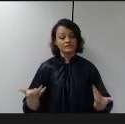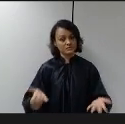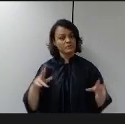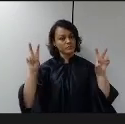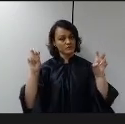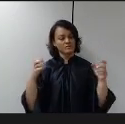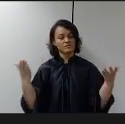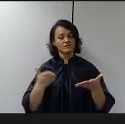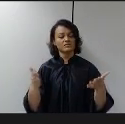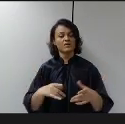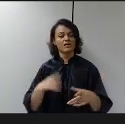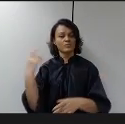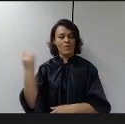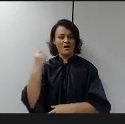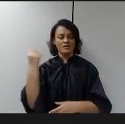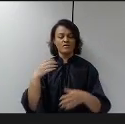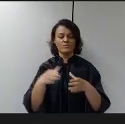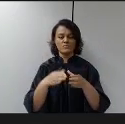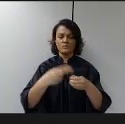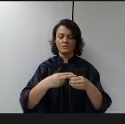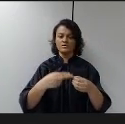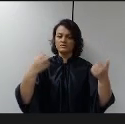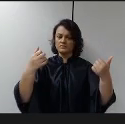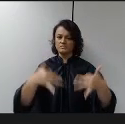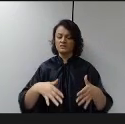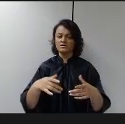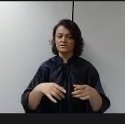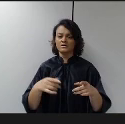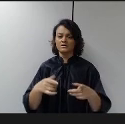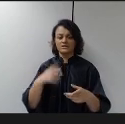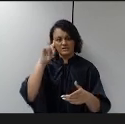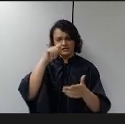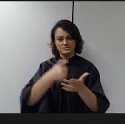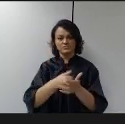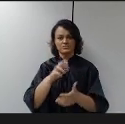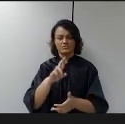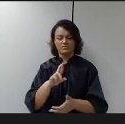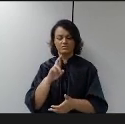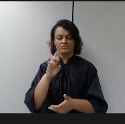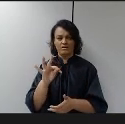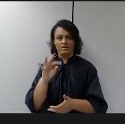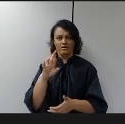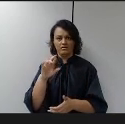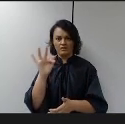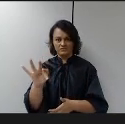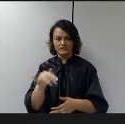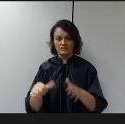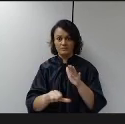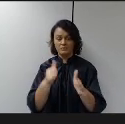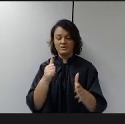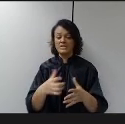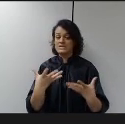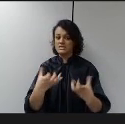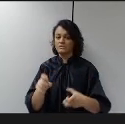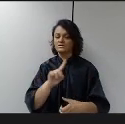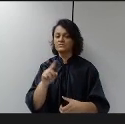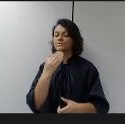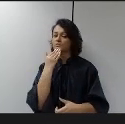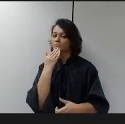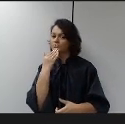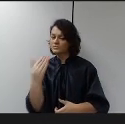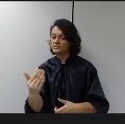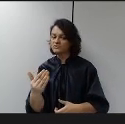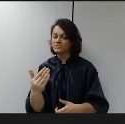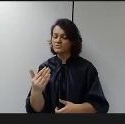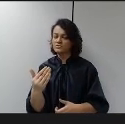União em face de decisão do TRF da Primeira Região, que negou o seguimento ao recurso especial sob o fundamento de